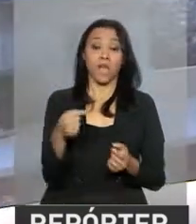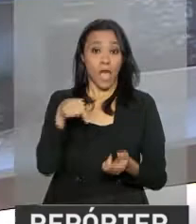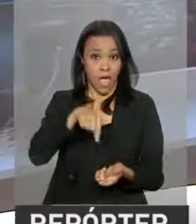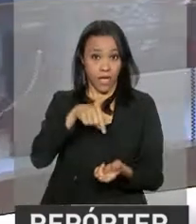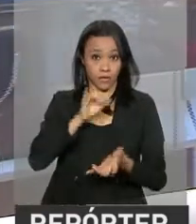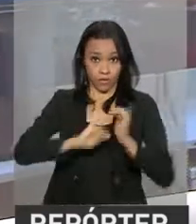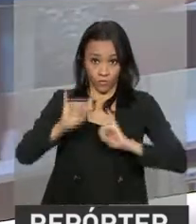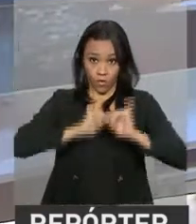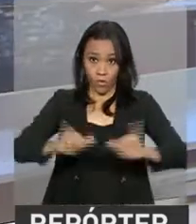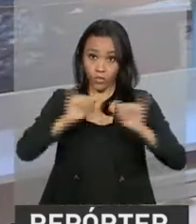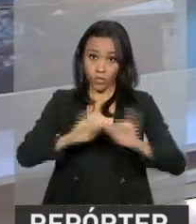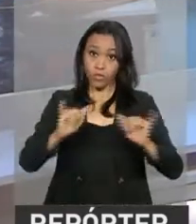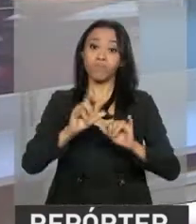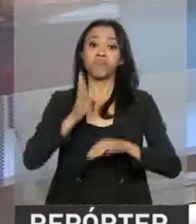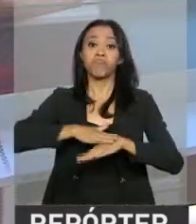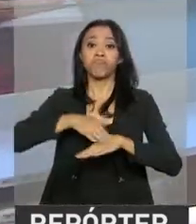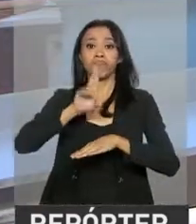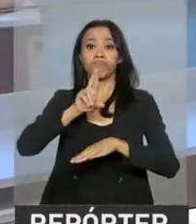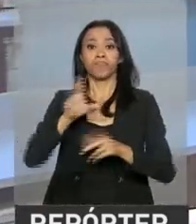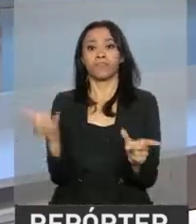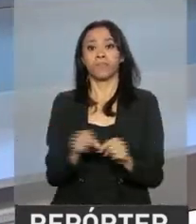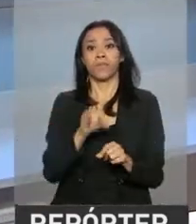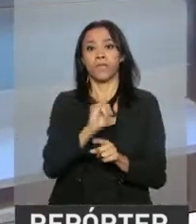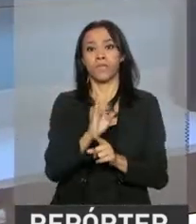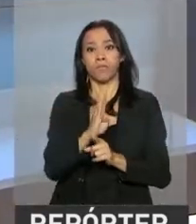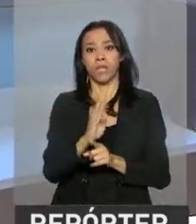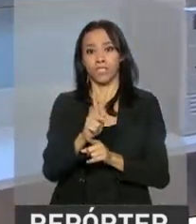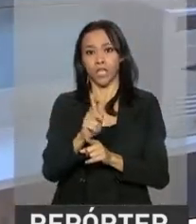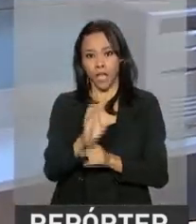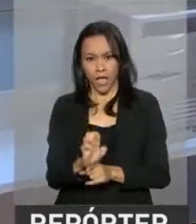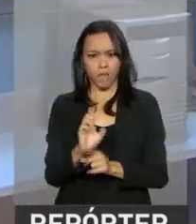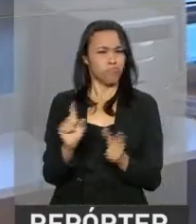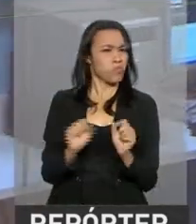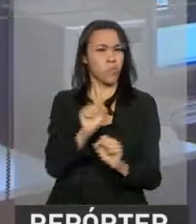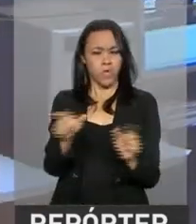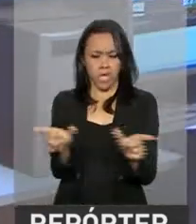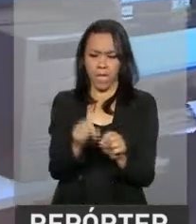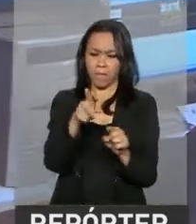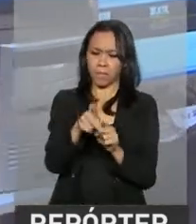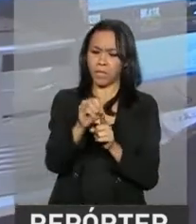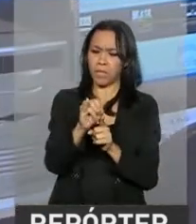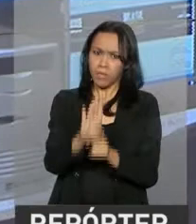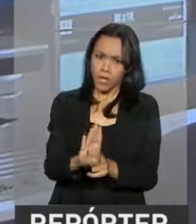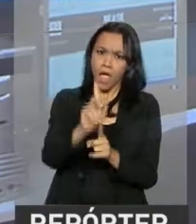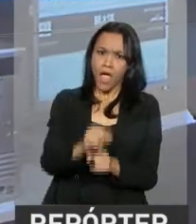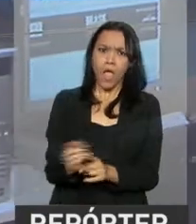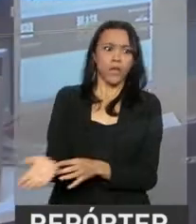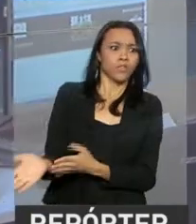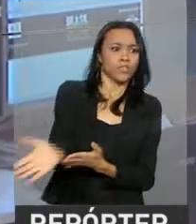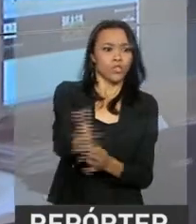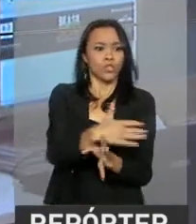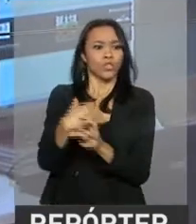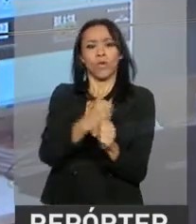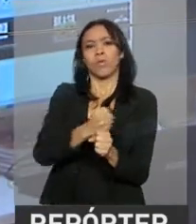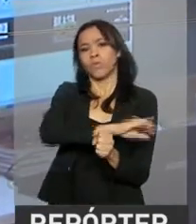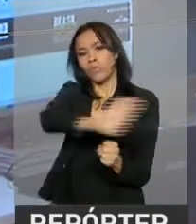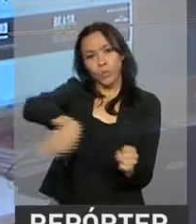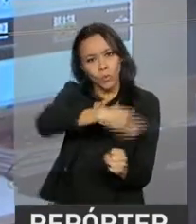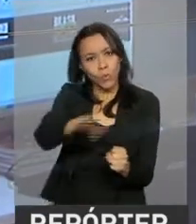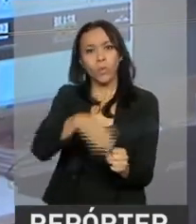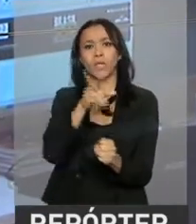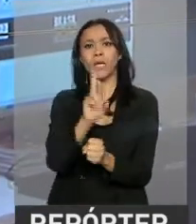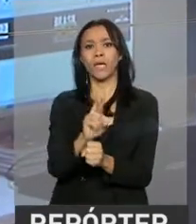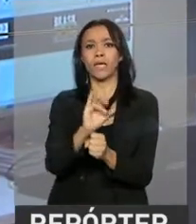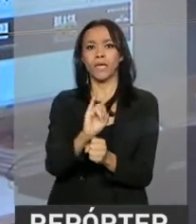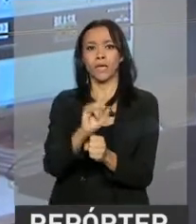agora há pouco pelo IBGE o PIB é um indicador que soma todas as riquezas geradas e as previsões